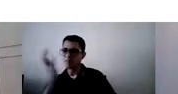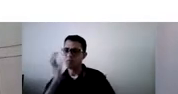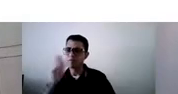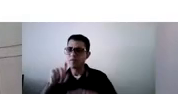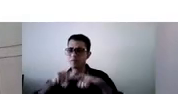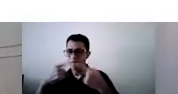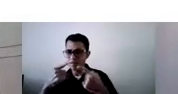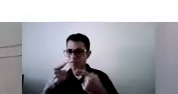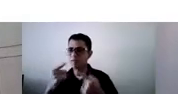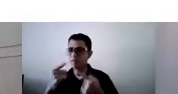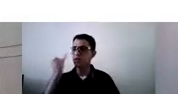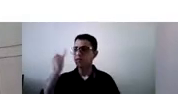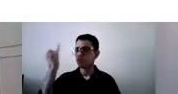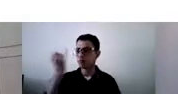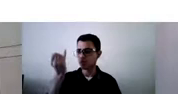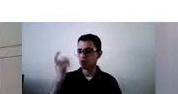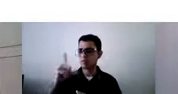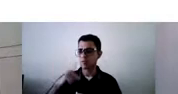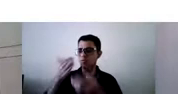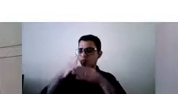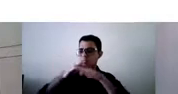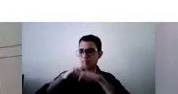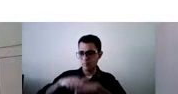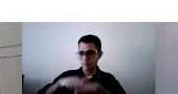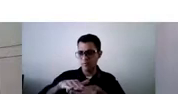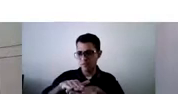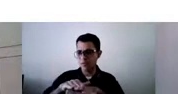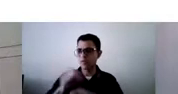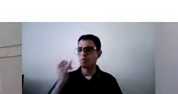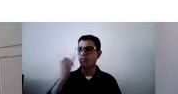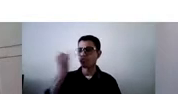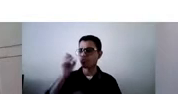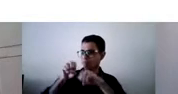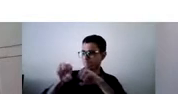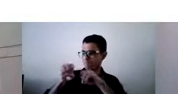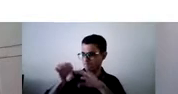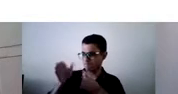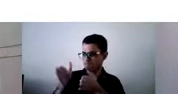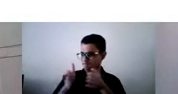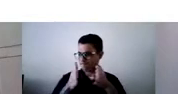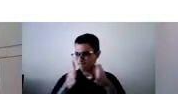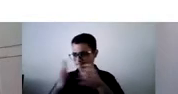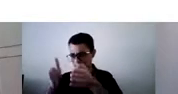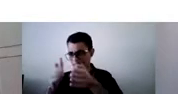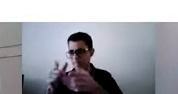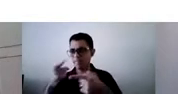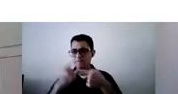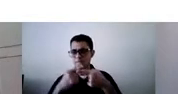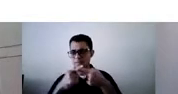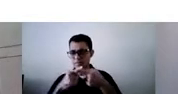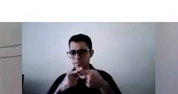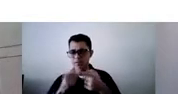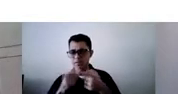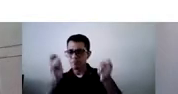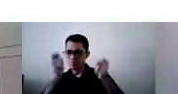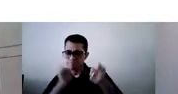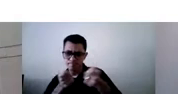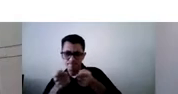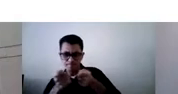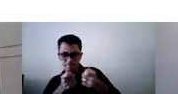de modo a fortalecer a equipe e demonstrar ambição, querer mais, em vez de